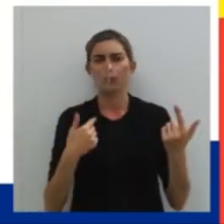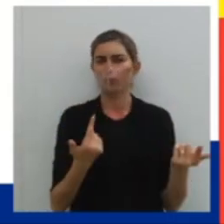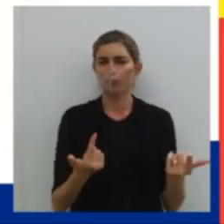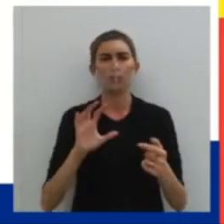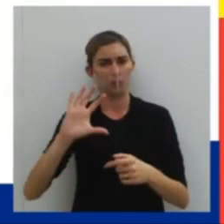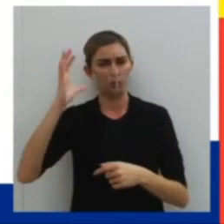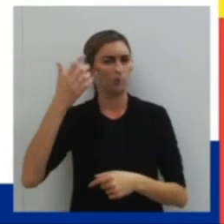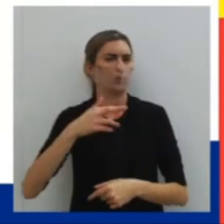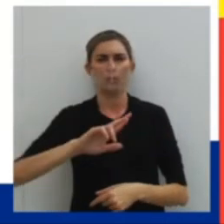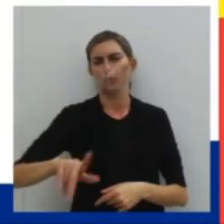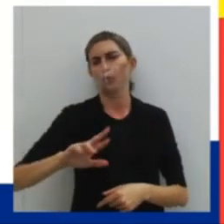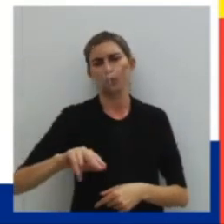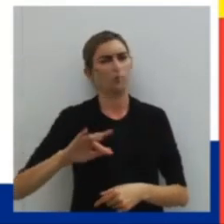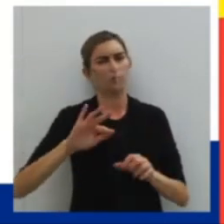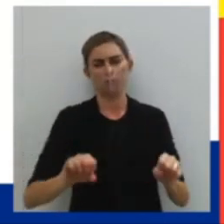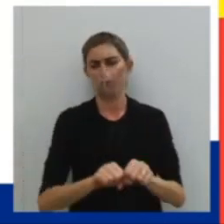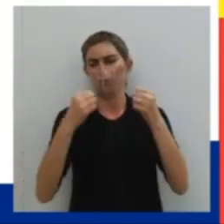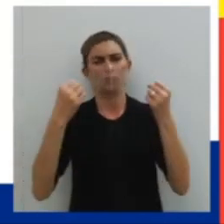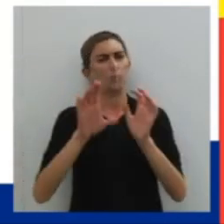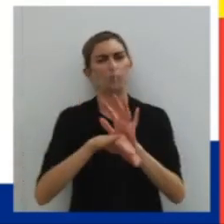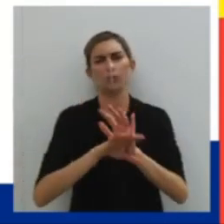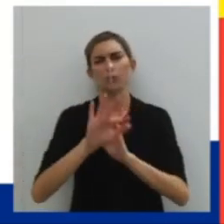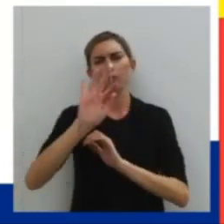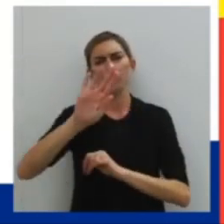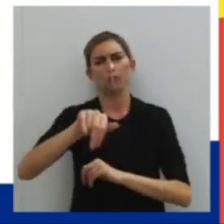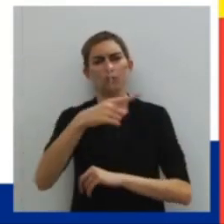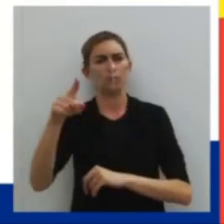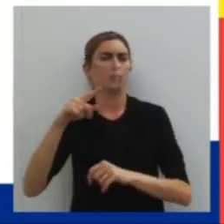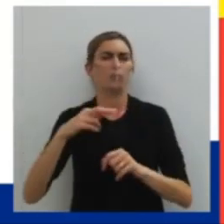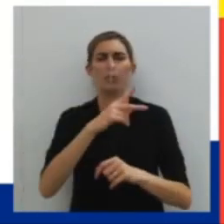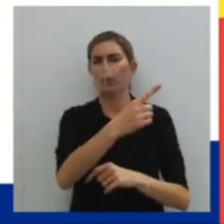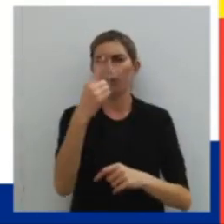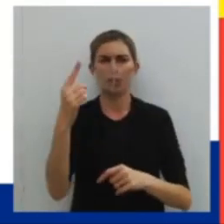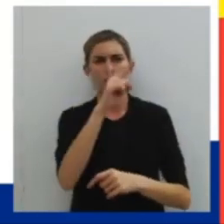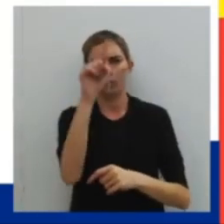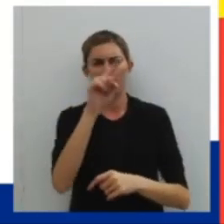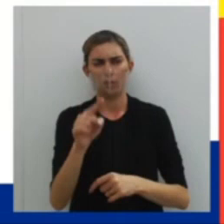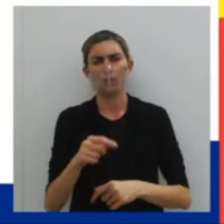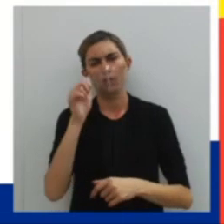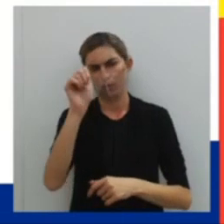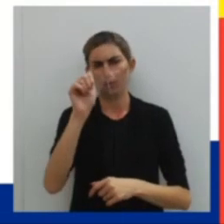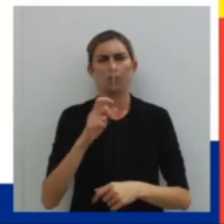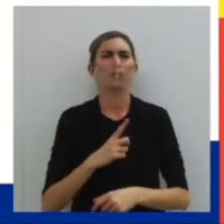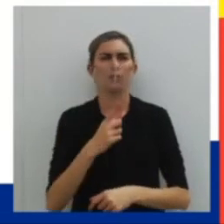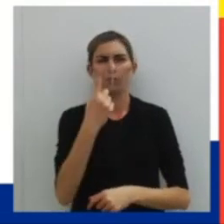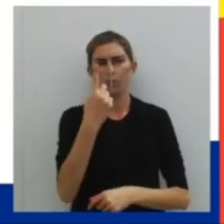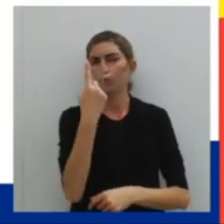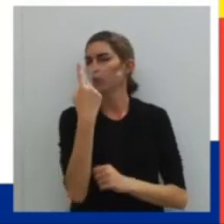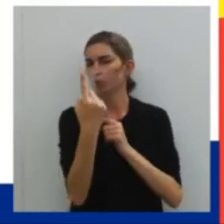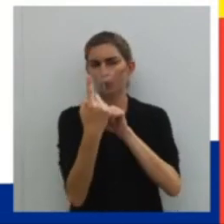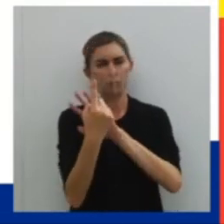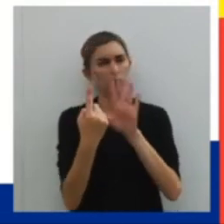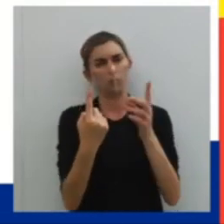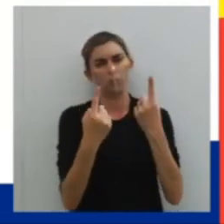quando isso acontece, a gente quebra o conceito de função, porque de cada elemento de A tem que sair